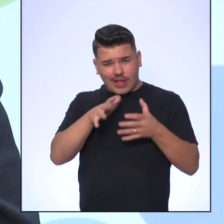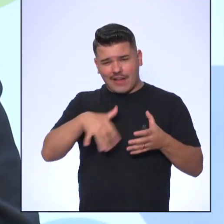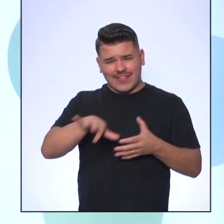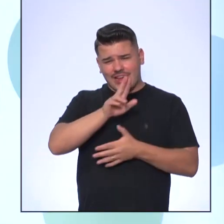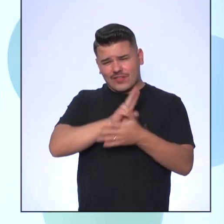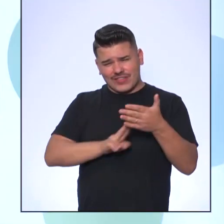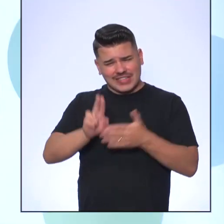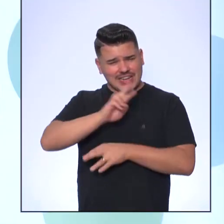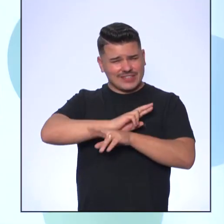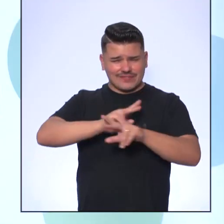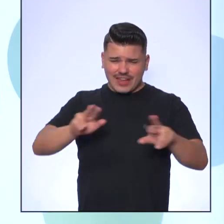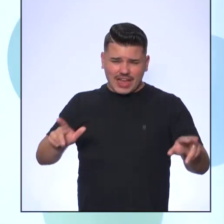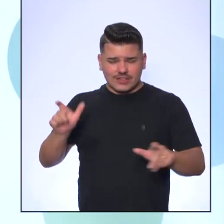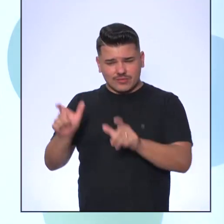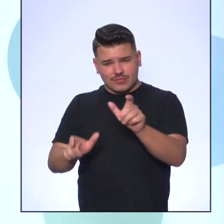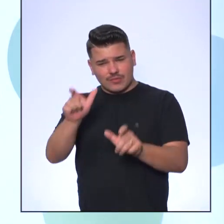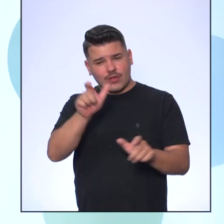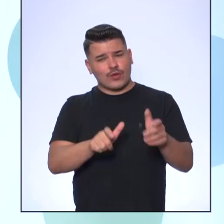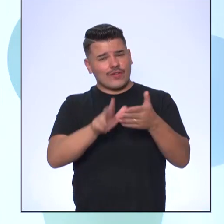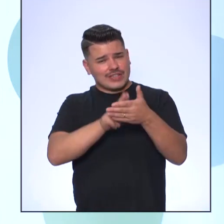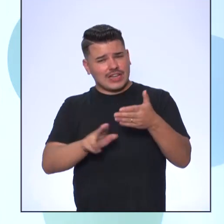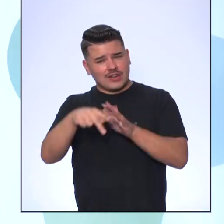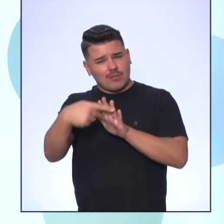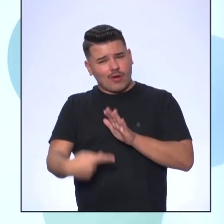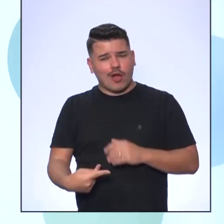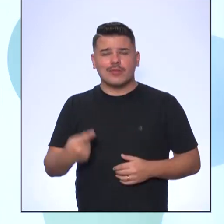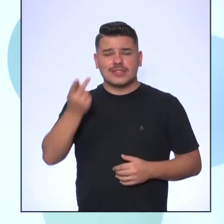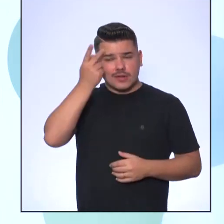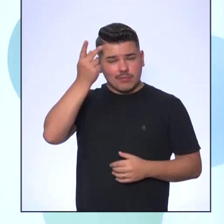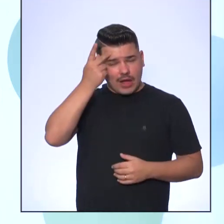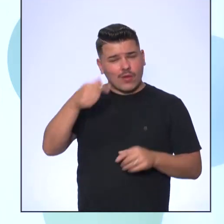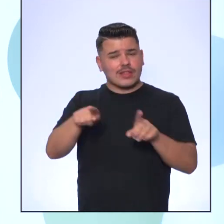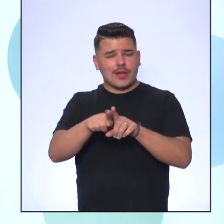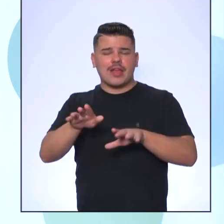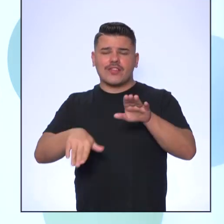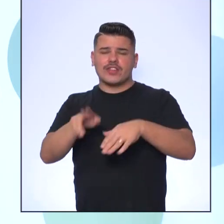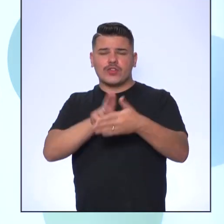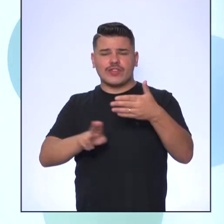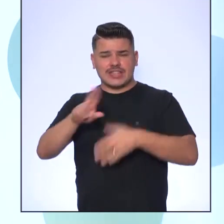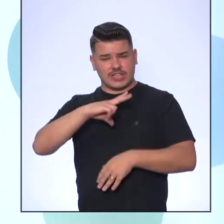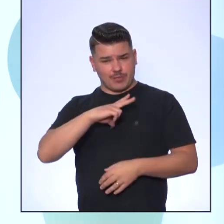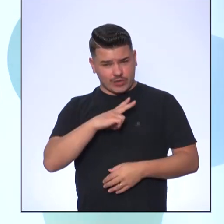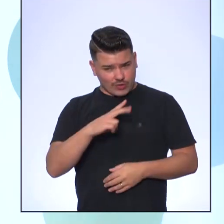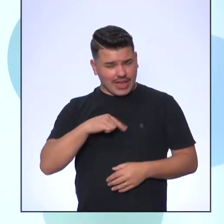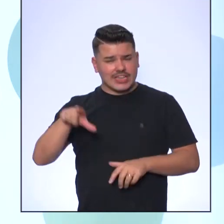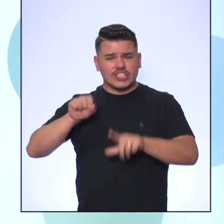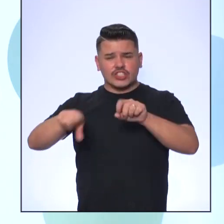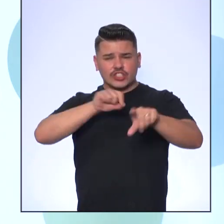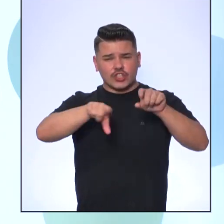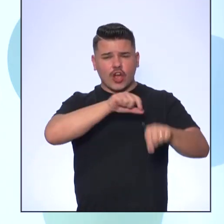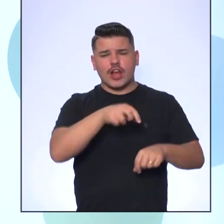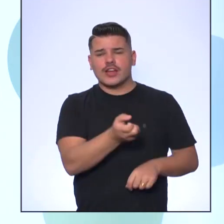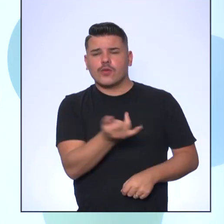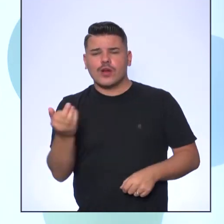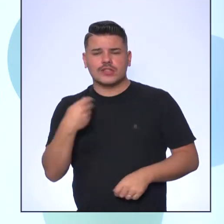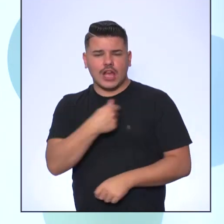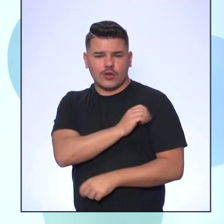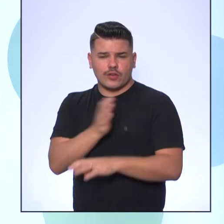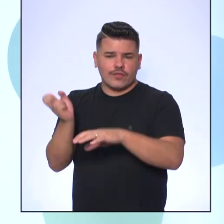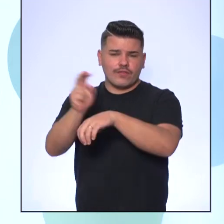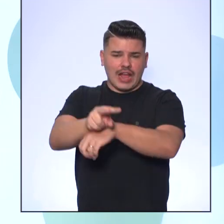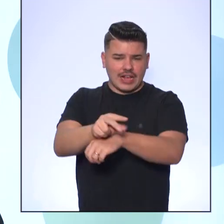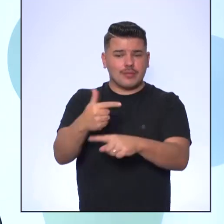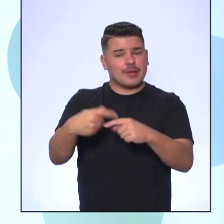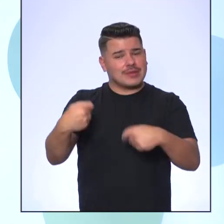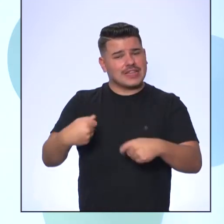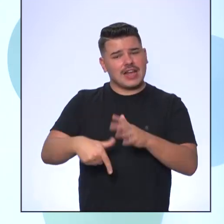universidades públicas e até mesmo universidades privadas, elas também têm selecionado seus alunos a partir da nota do Enem. Então, o Enem é aquela